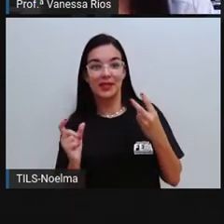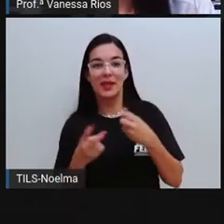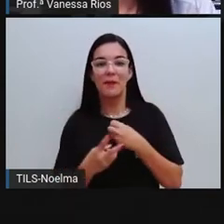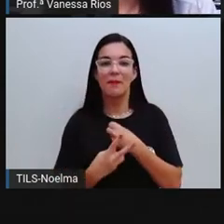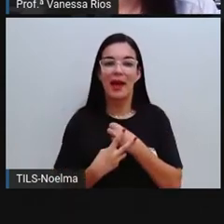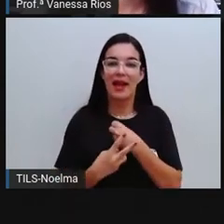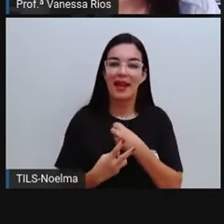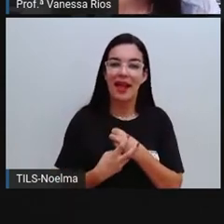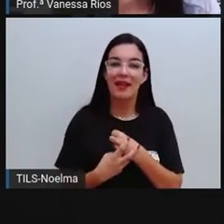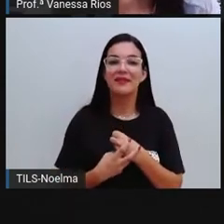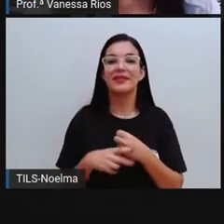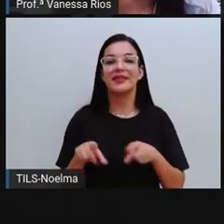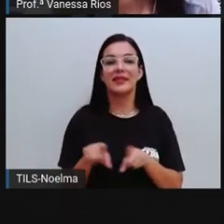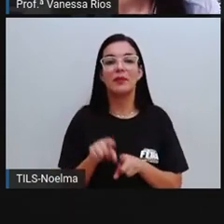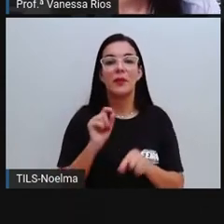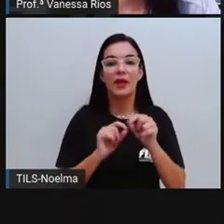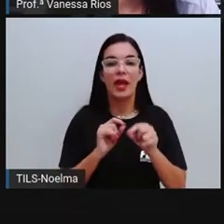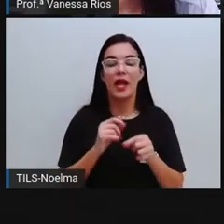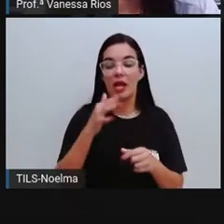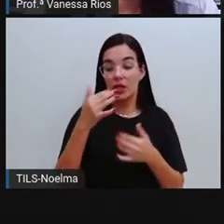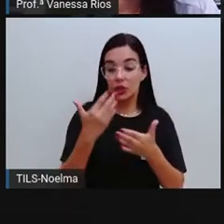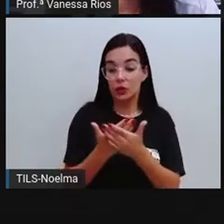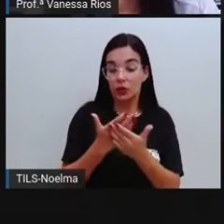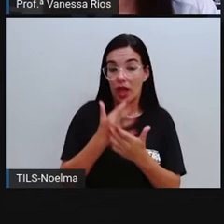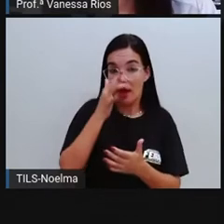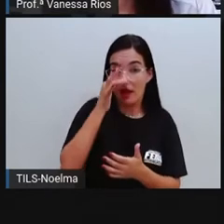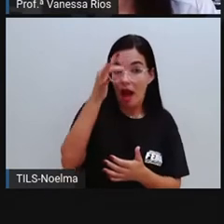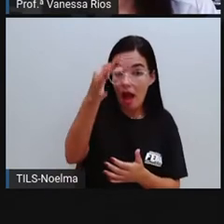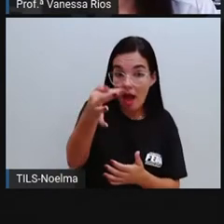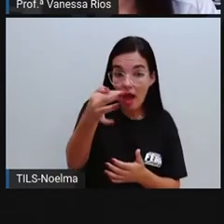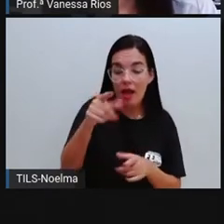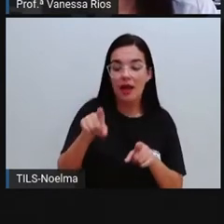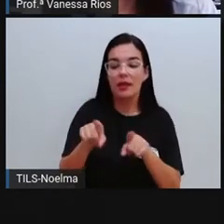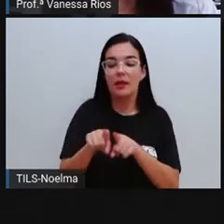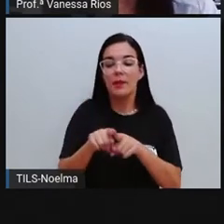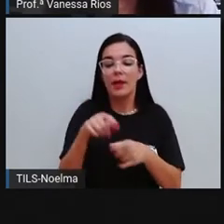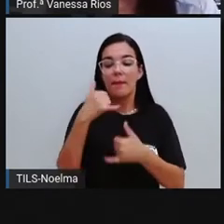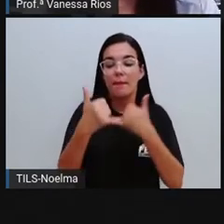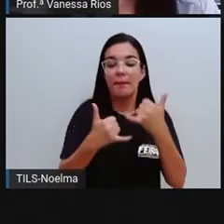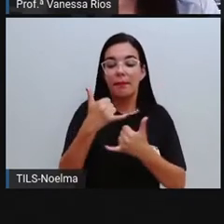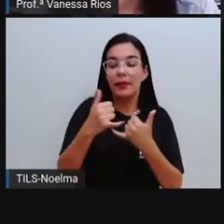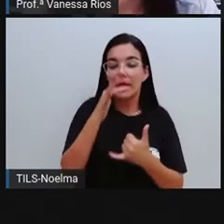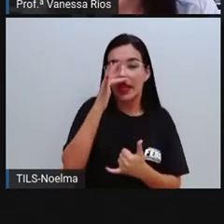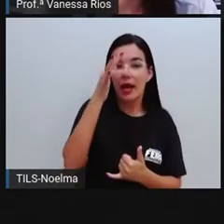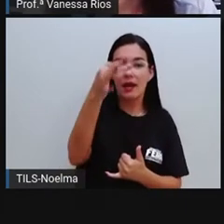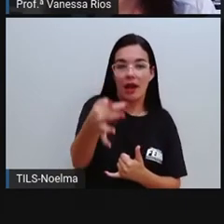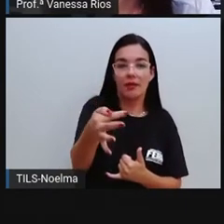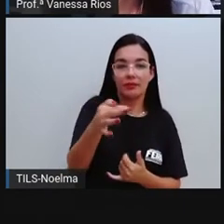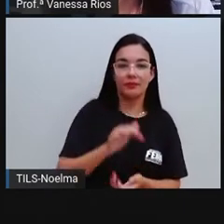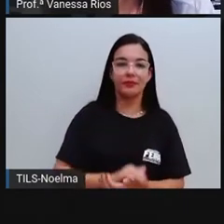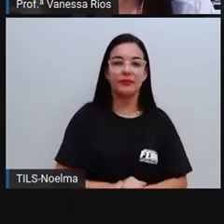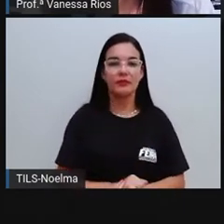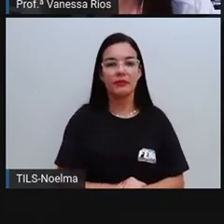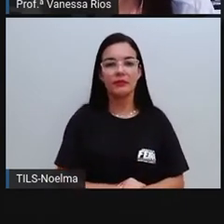Estudará e brincará, que também são classificadas como verbo.